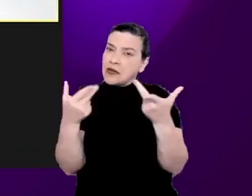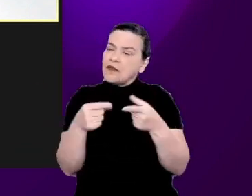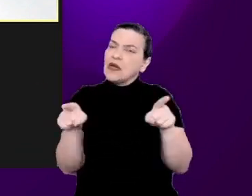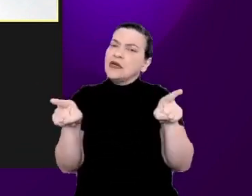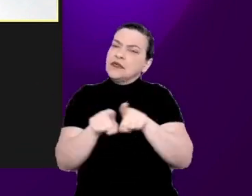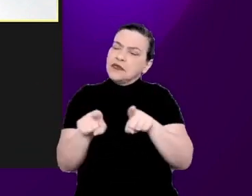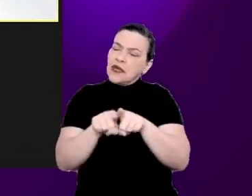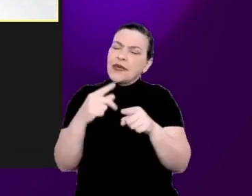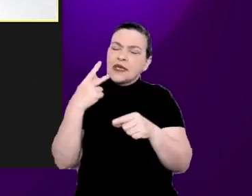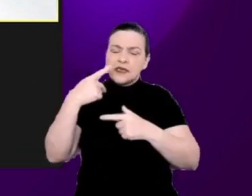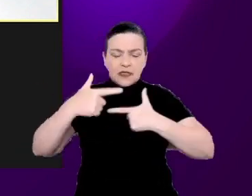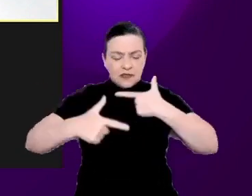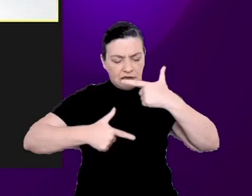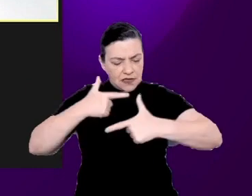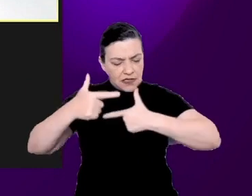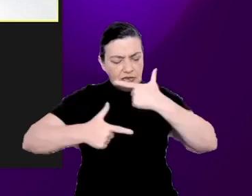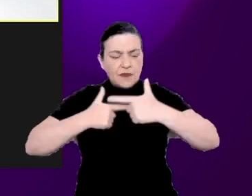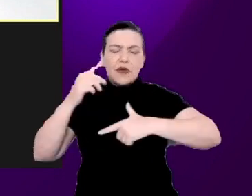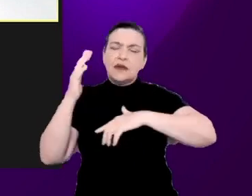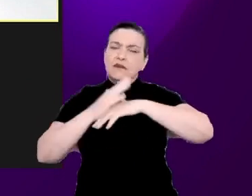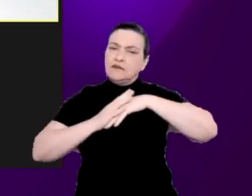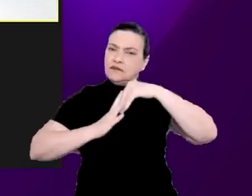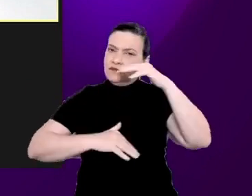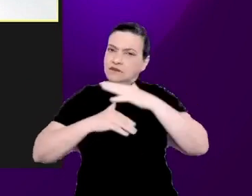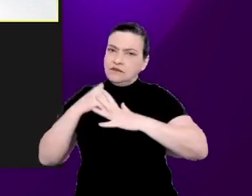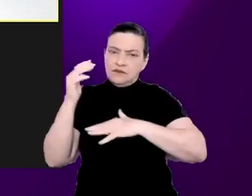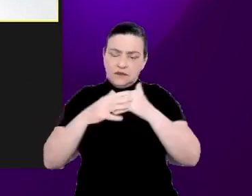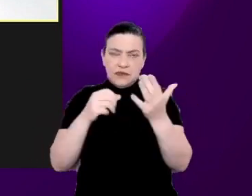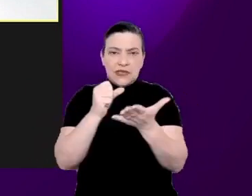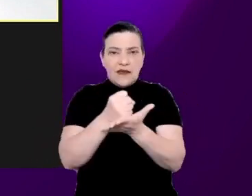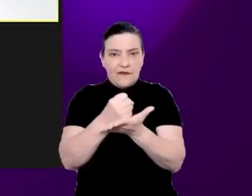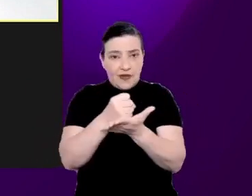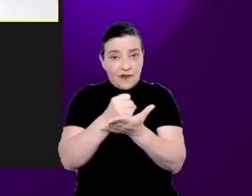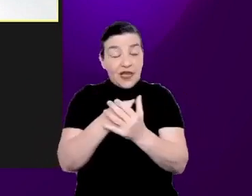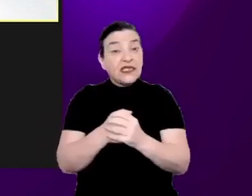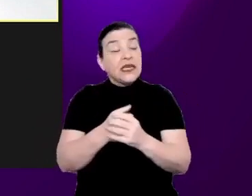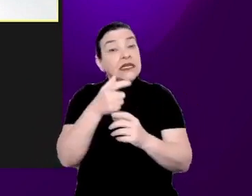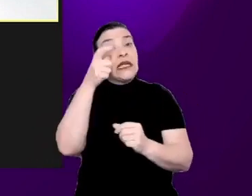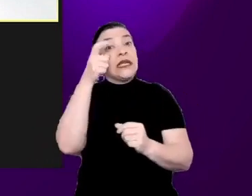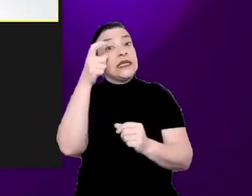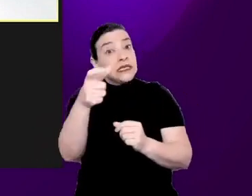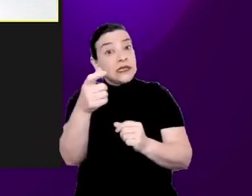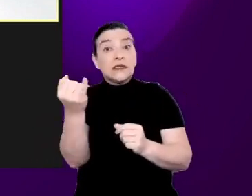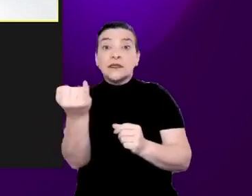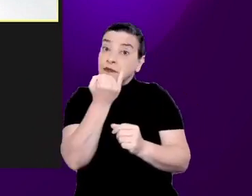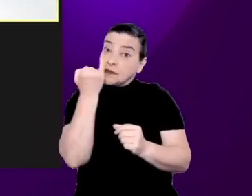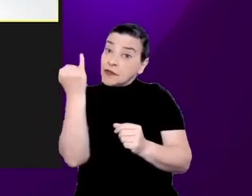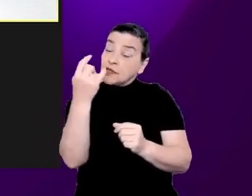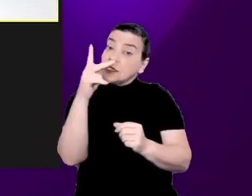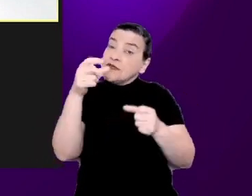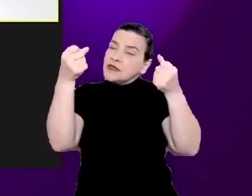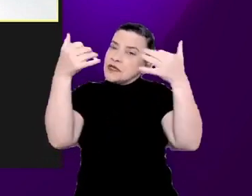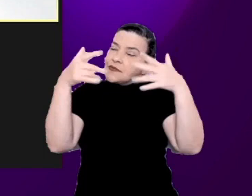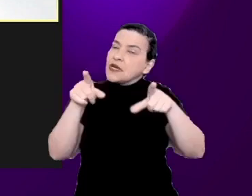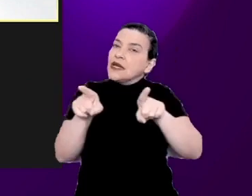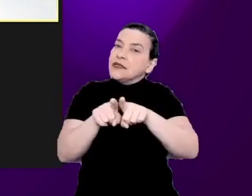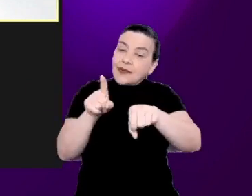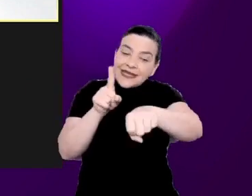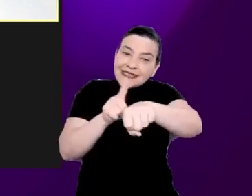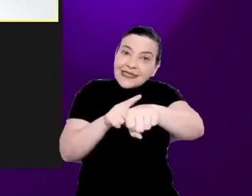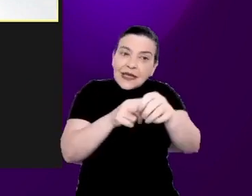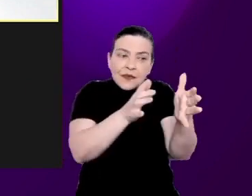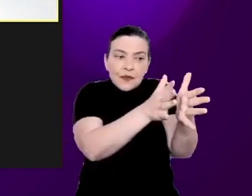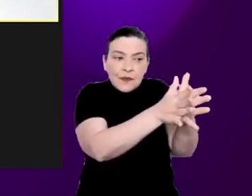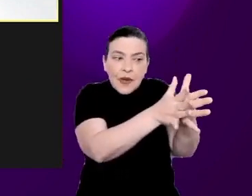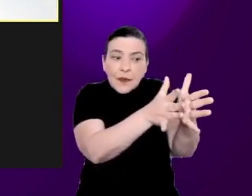você desempenha aí à frente da farmácia clínica. Bem interessante, bem importante você colocar essa linha do tempo no início, né, o quanto isso